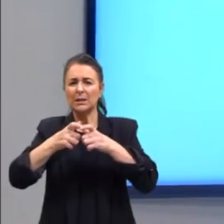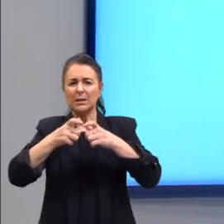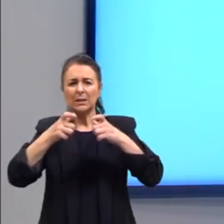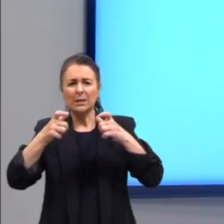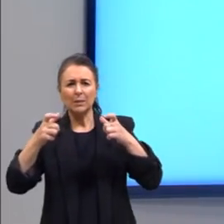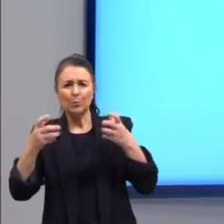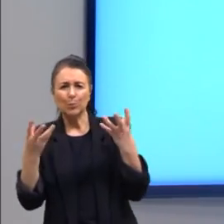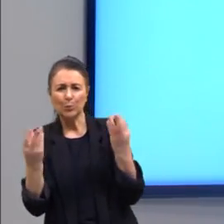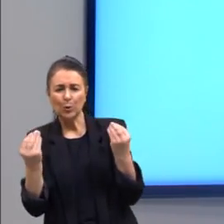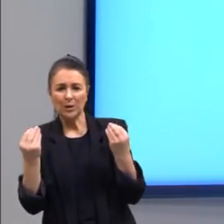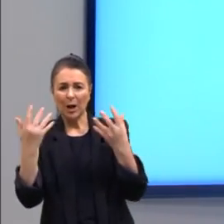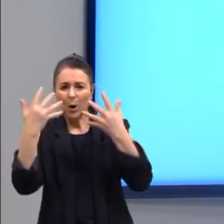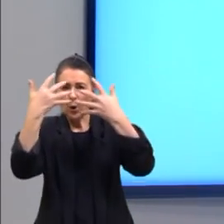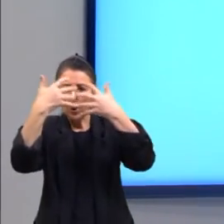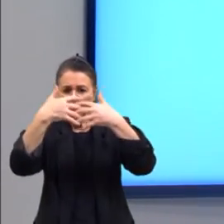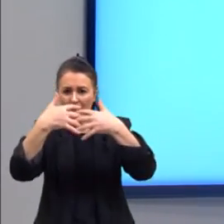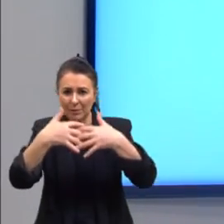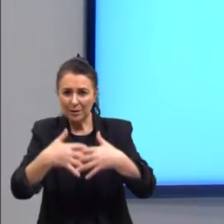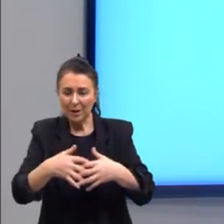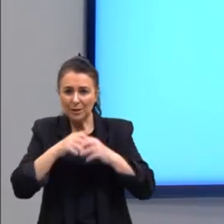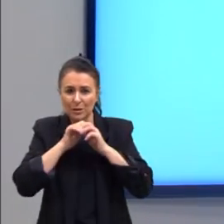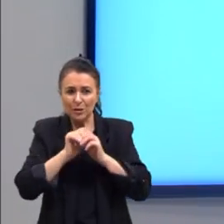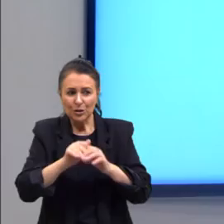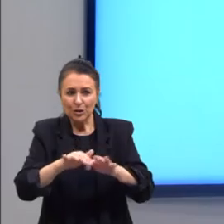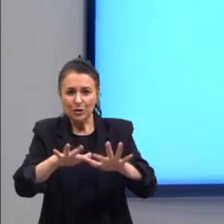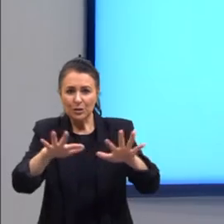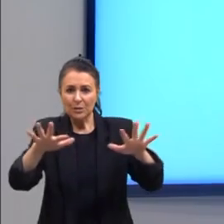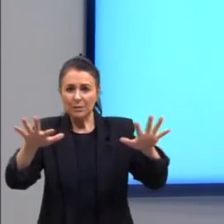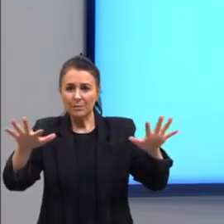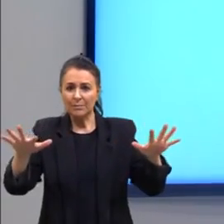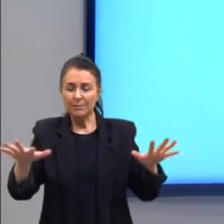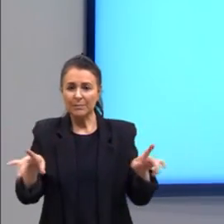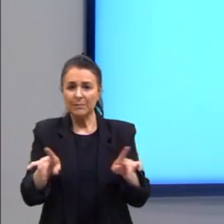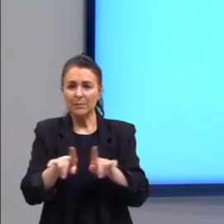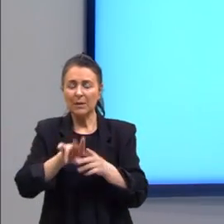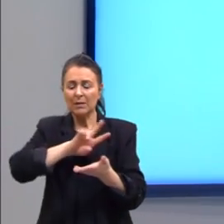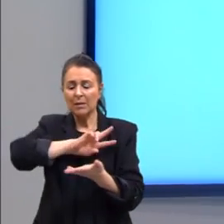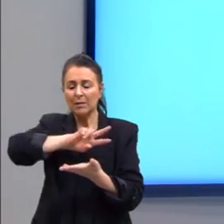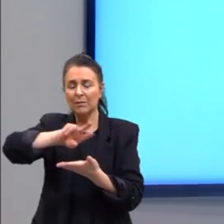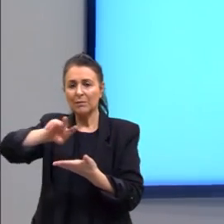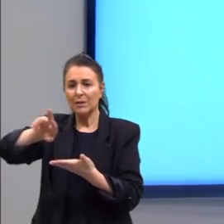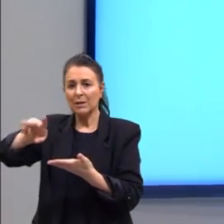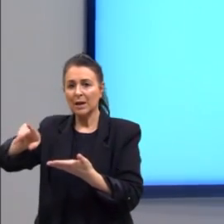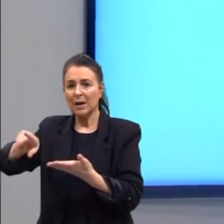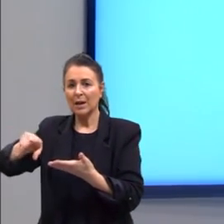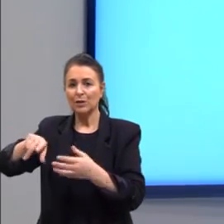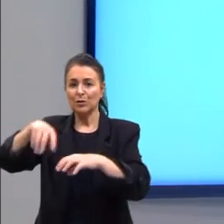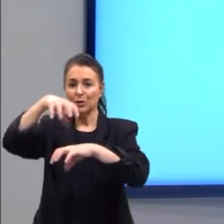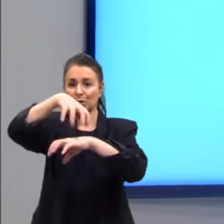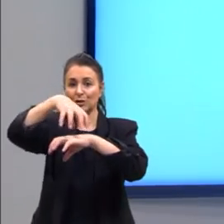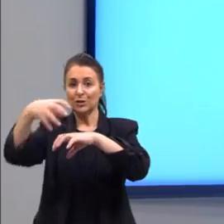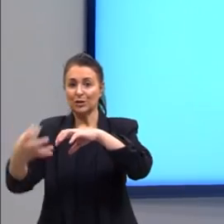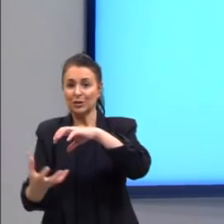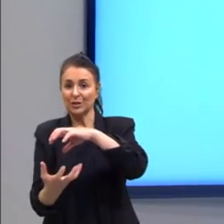complexidade e distribuídas em uma grande variedade de ecossistemas